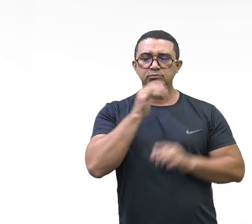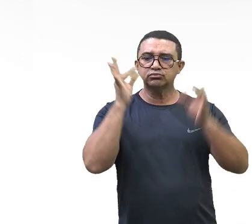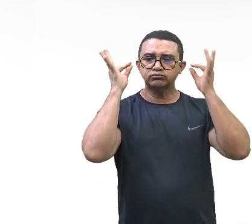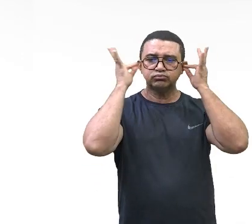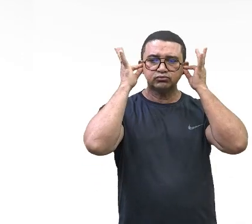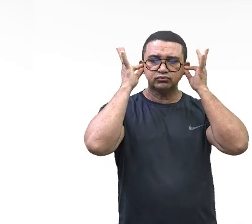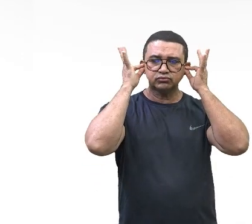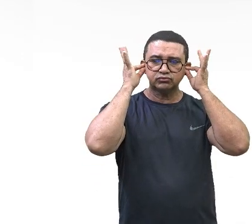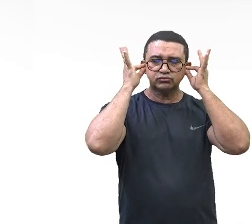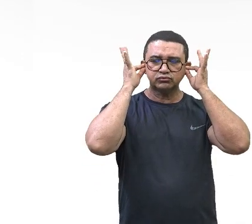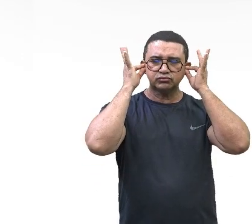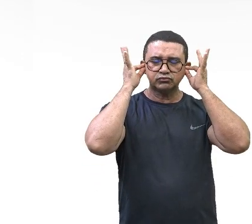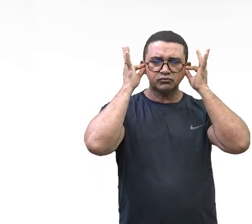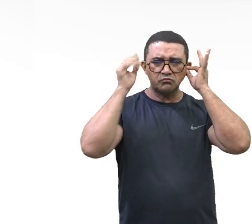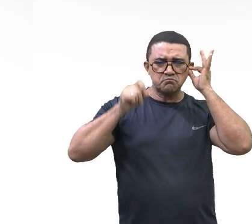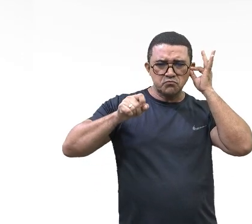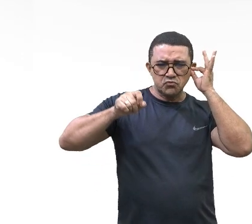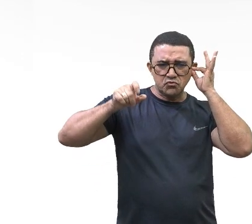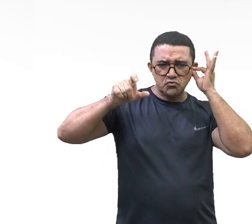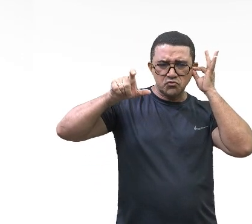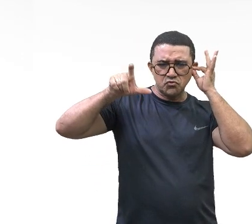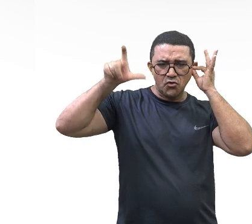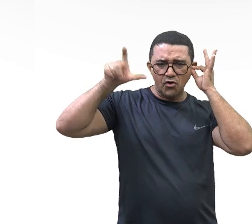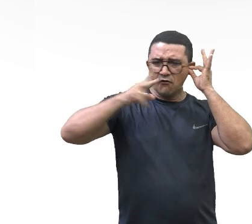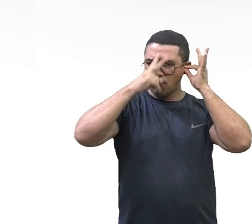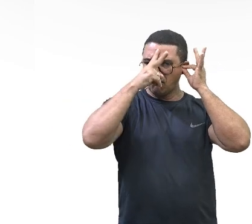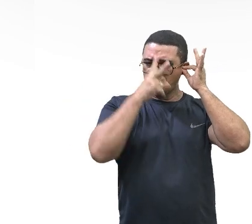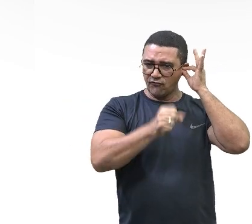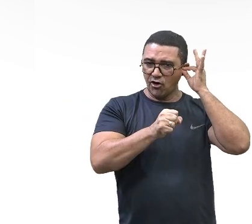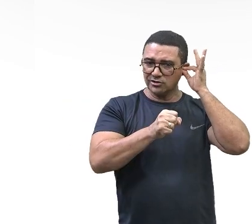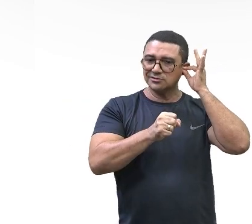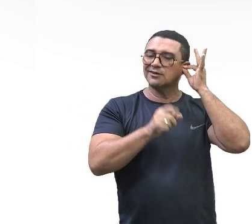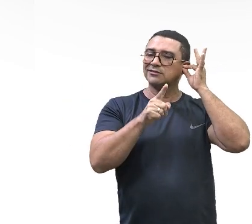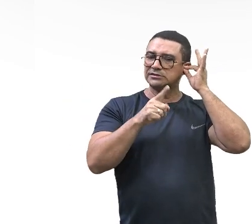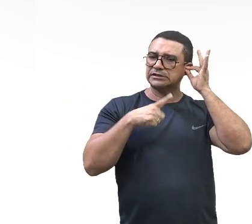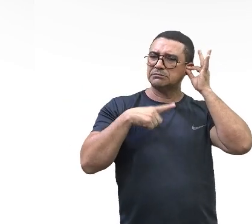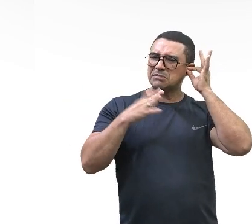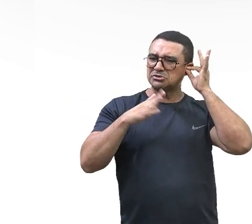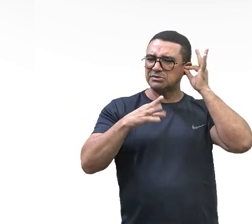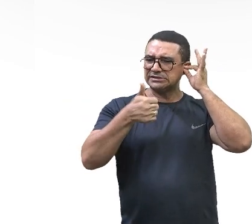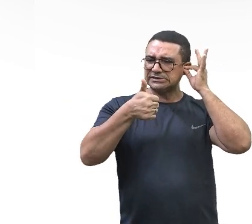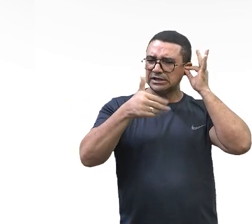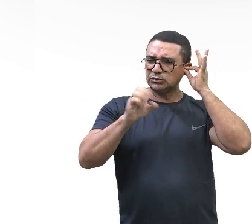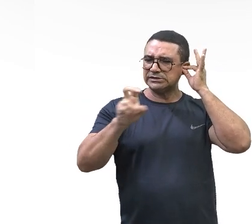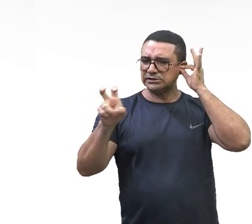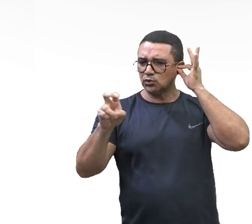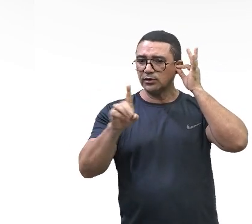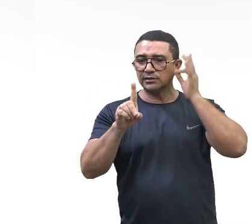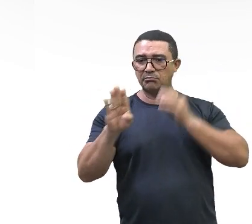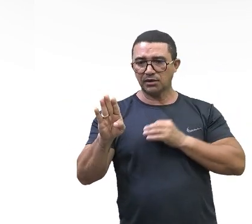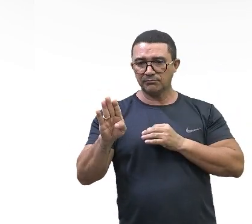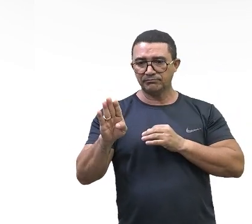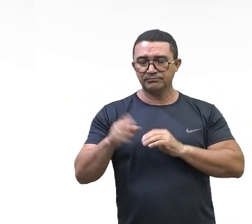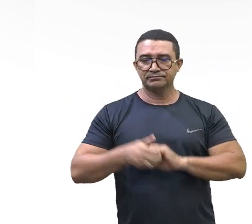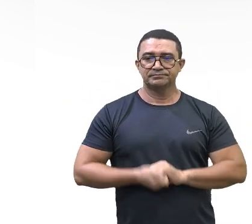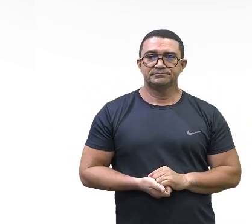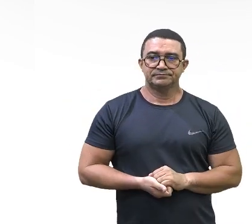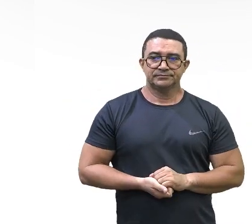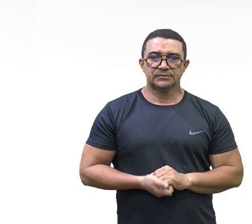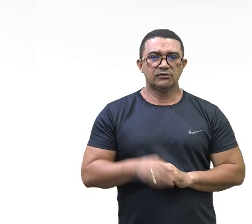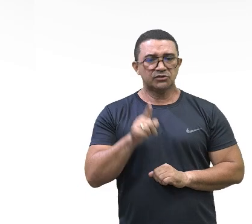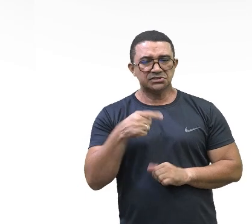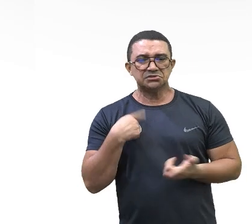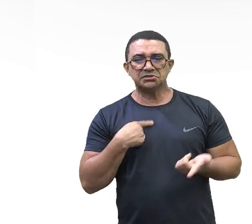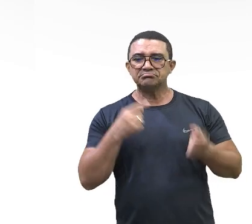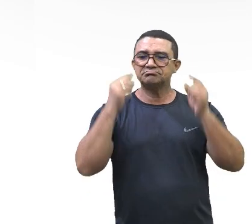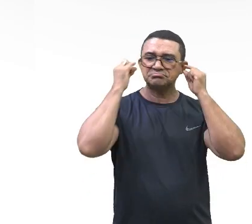do MP3 no ouvido, você já está ali em torno de 105 decibéis. Você vai se